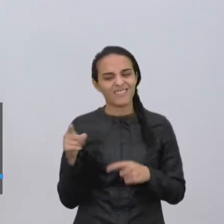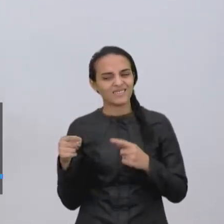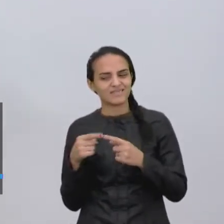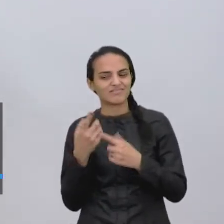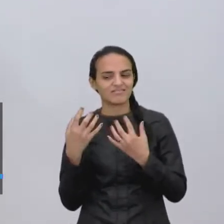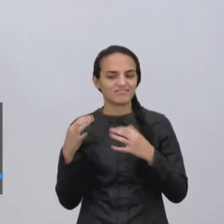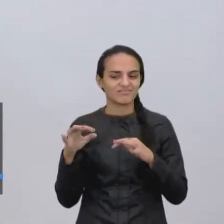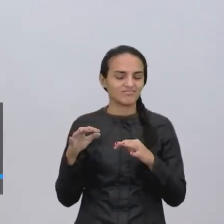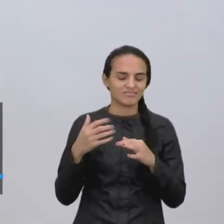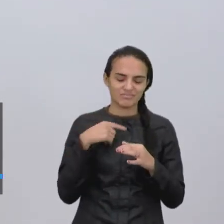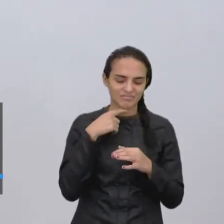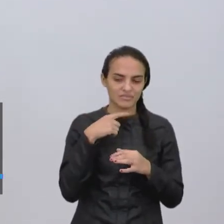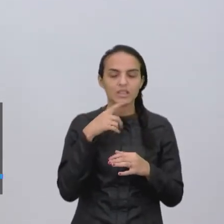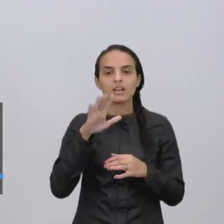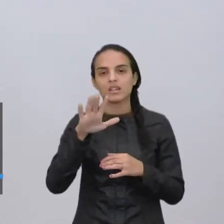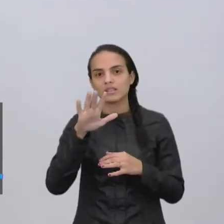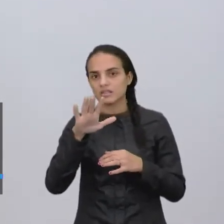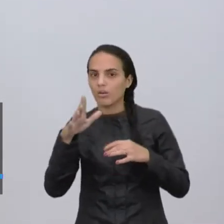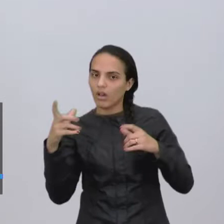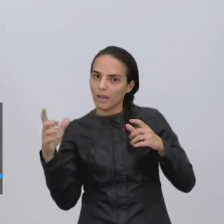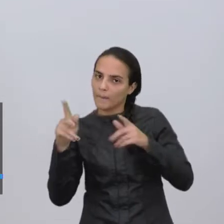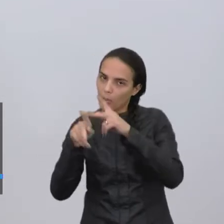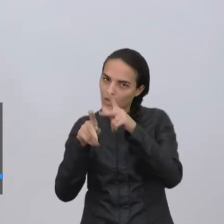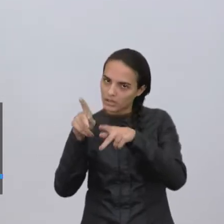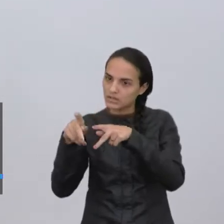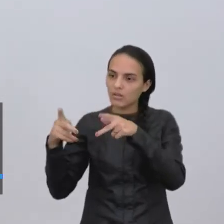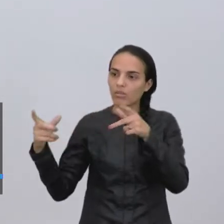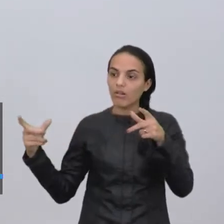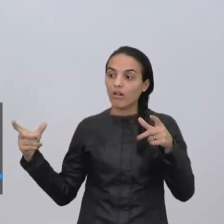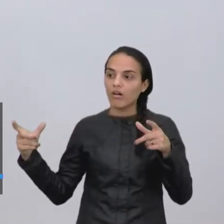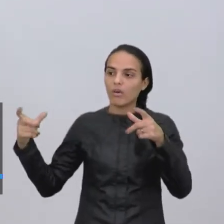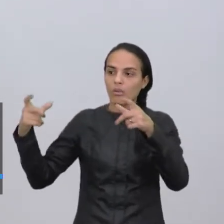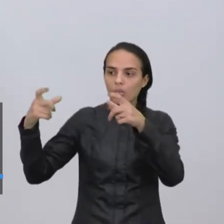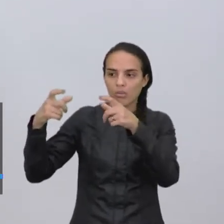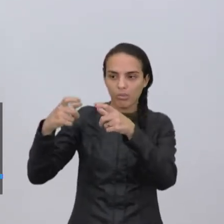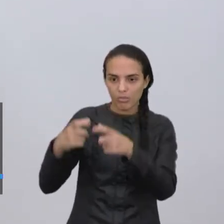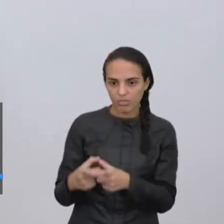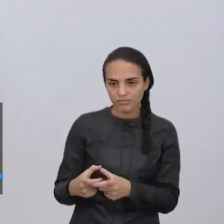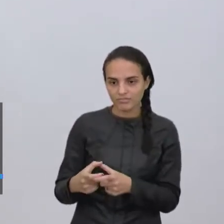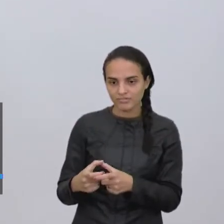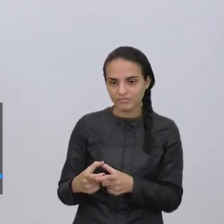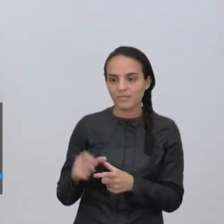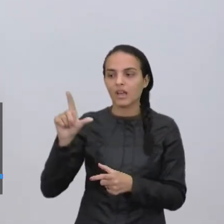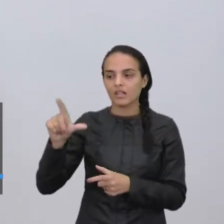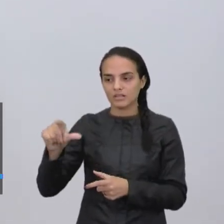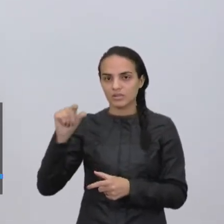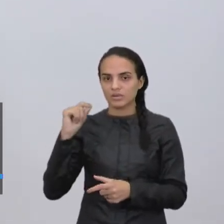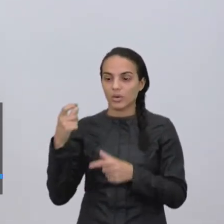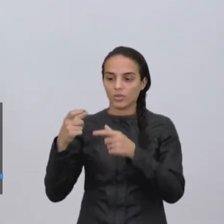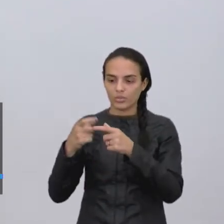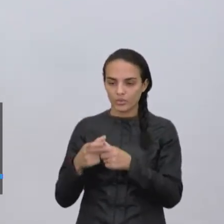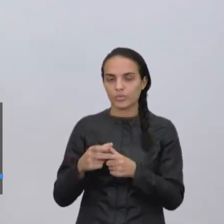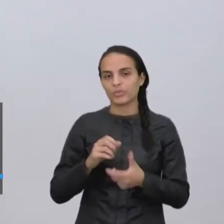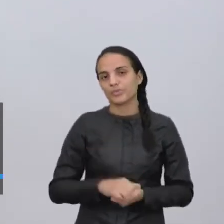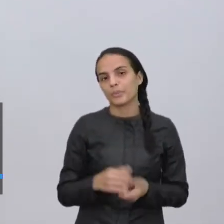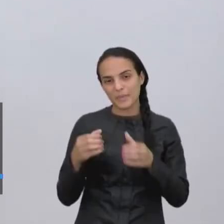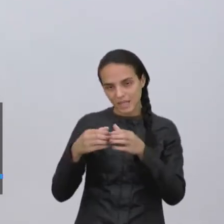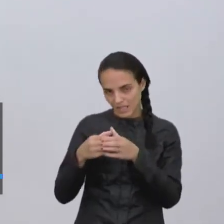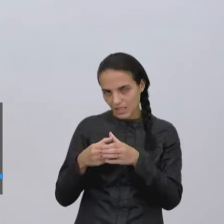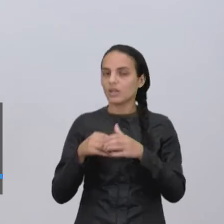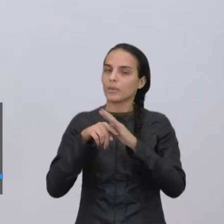eu vou ter que escolher uma amostra, eu vou ter que diminuir, vou ter que escolher um grupo. Como que eu vou escolher? Então essa é a nossa reflexão de hoje. Esse é o